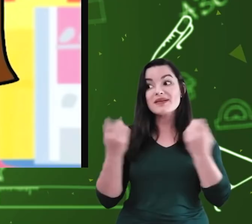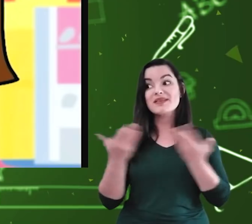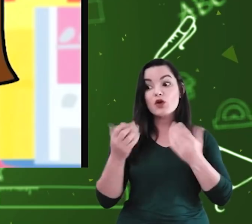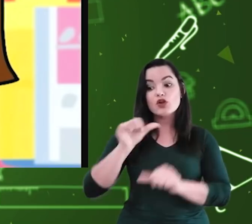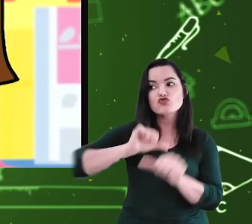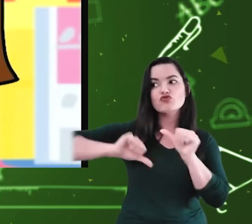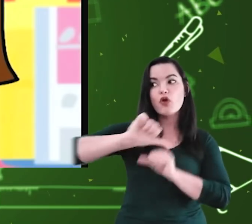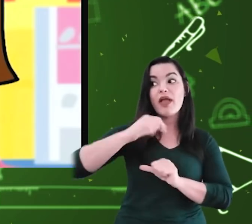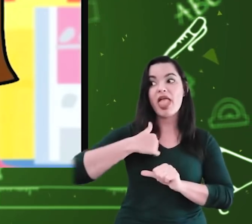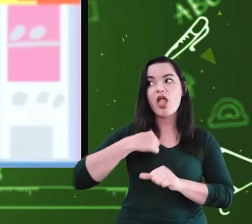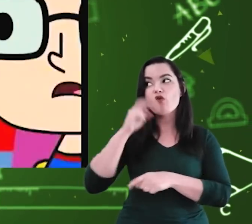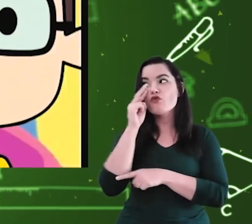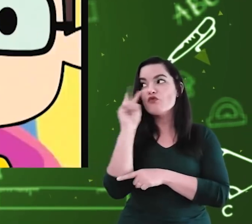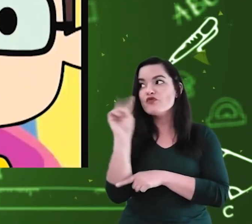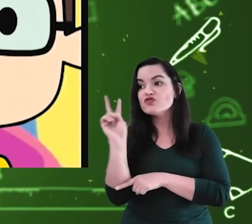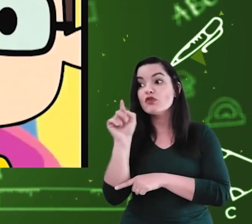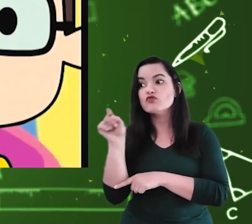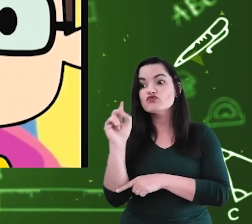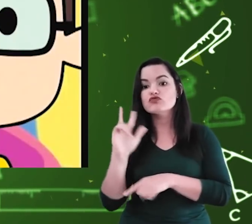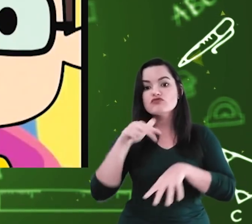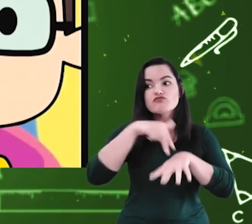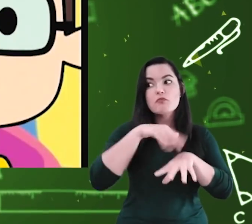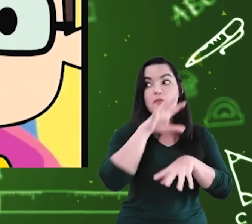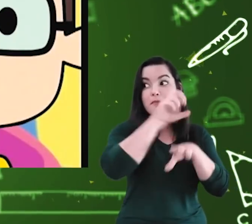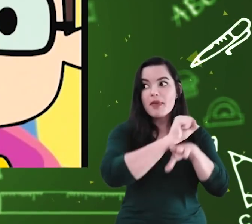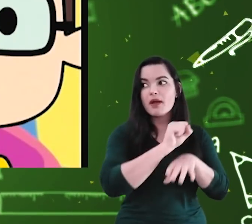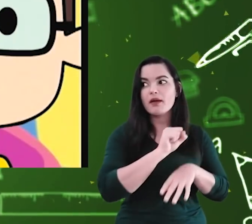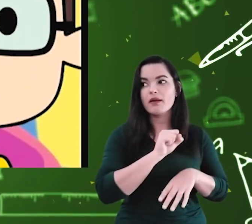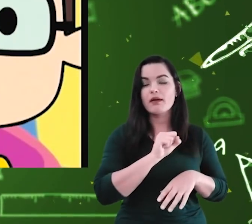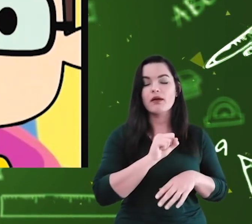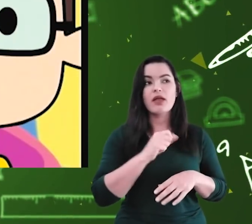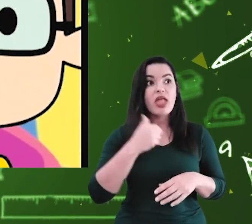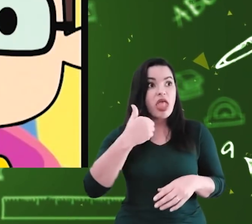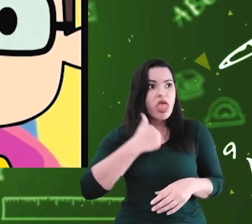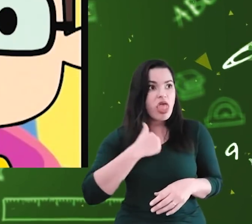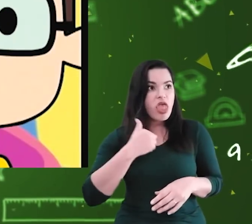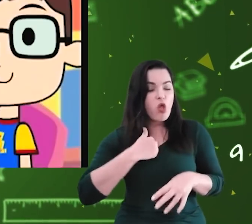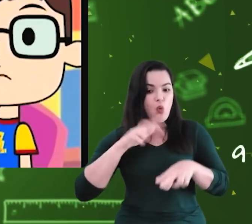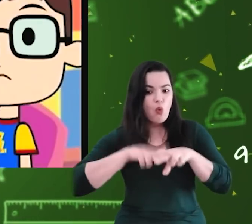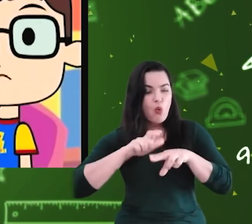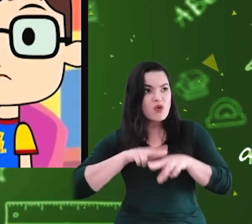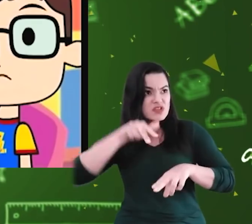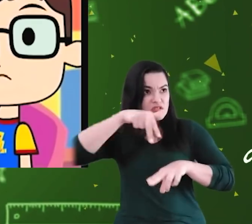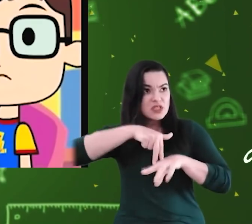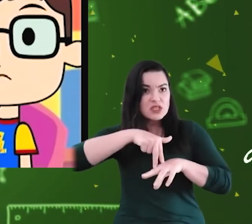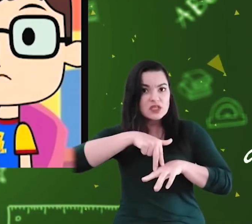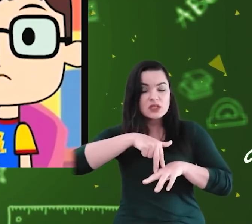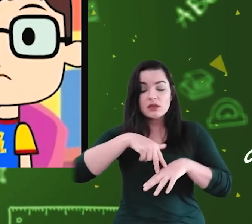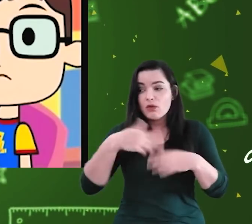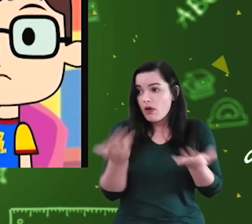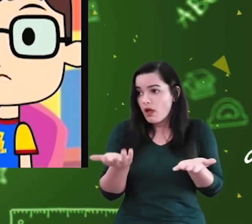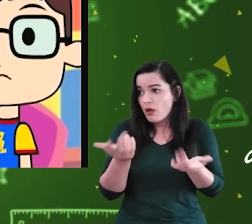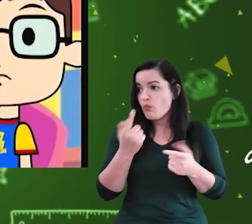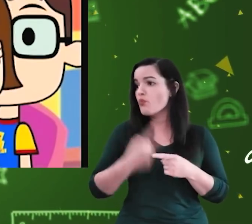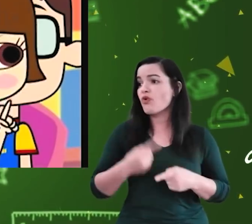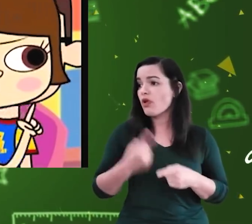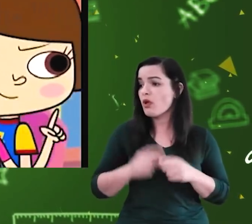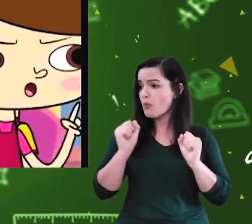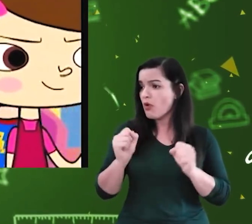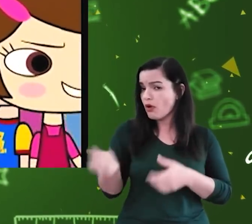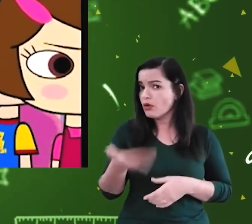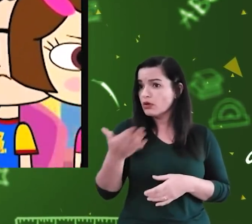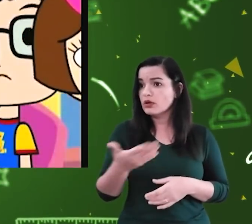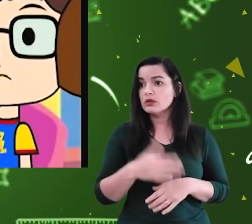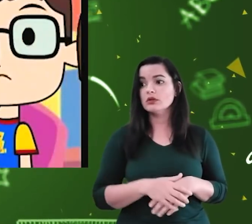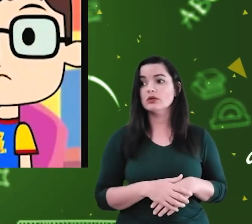Eu vigio e você pega. Eu? Subir na cadeira? O que que tem, Guto? Anda, vai